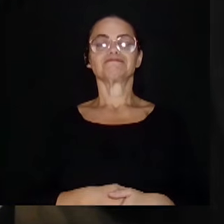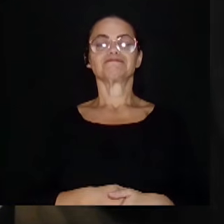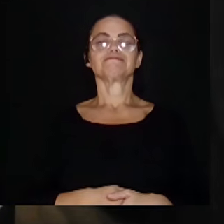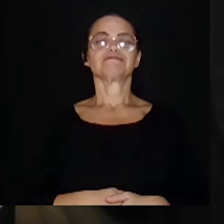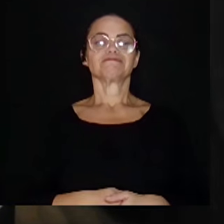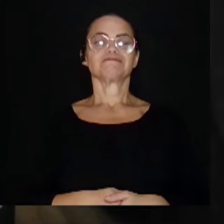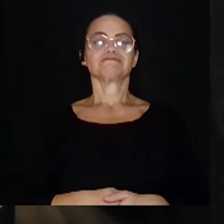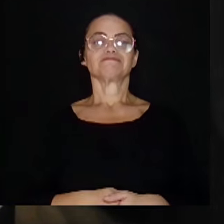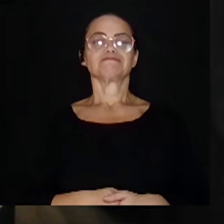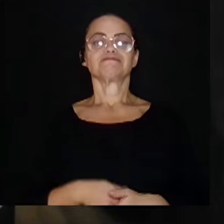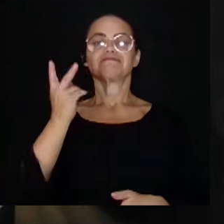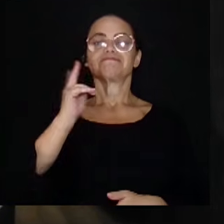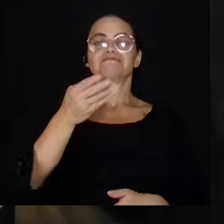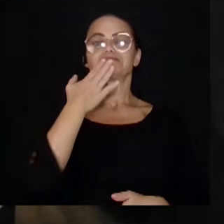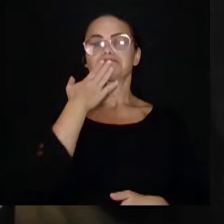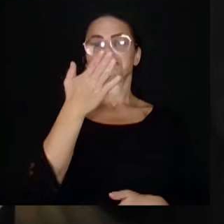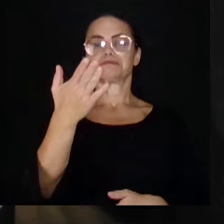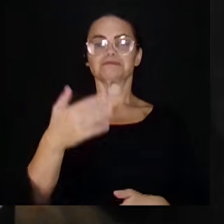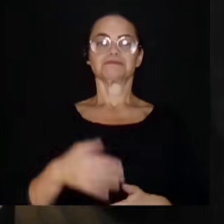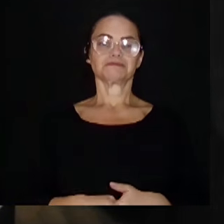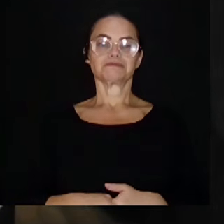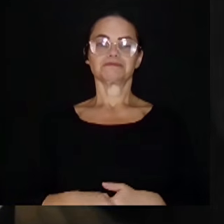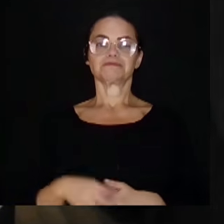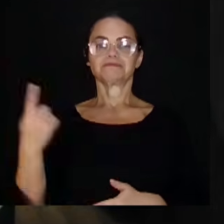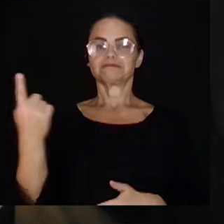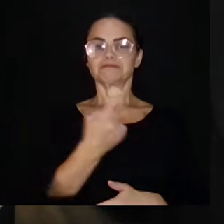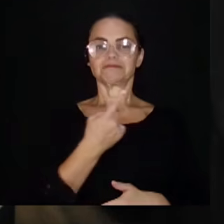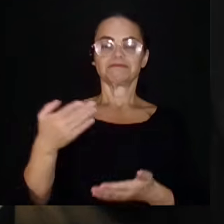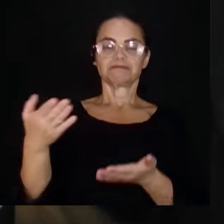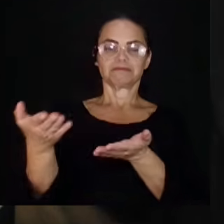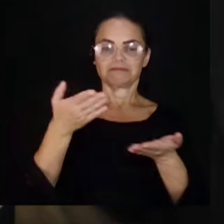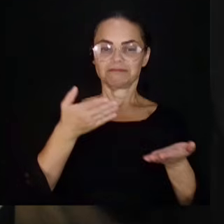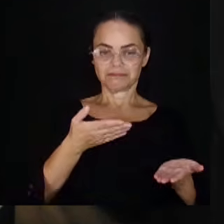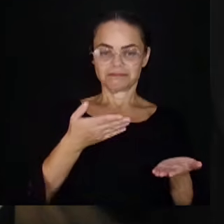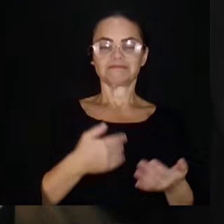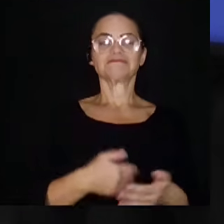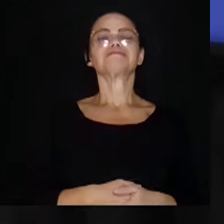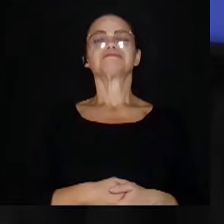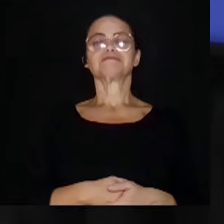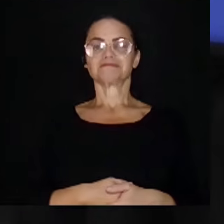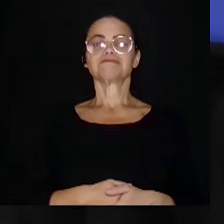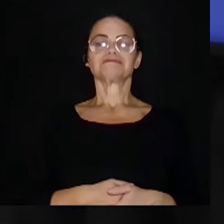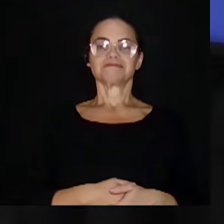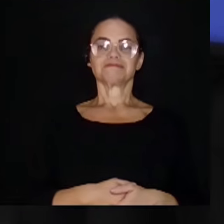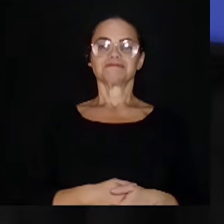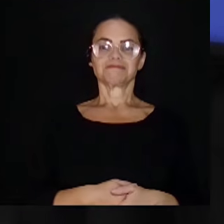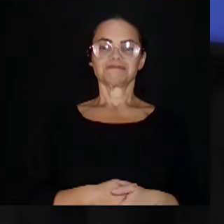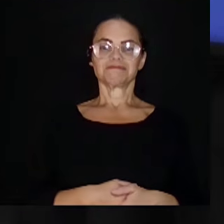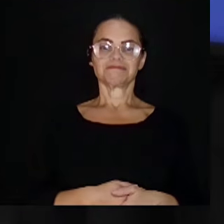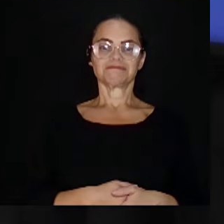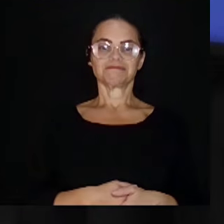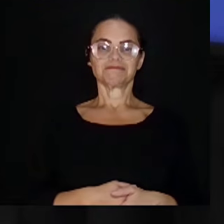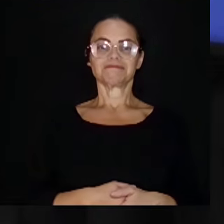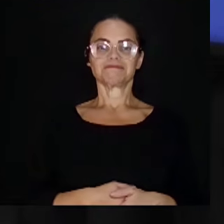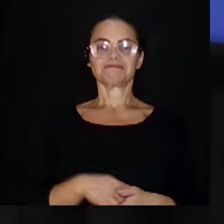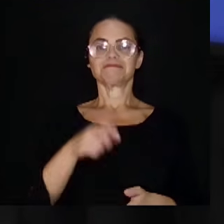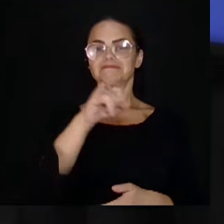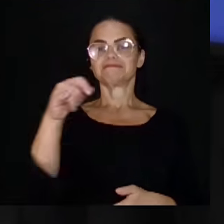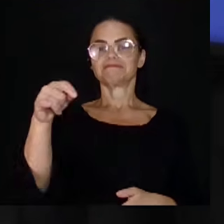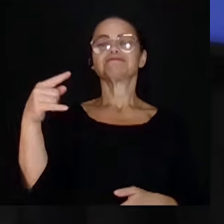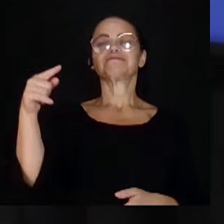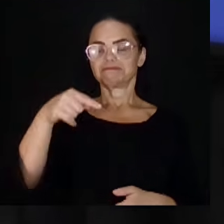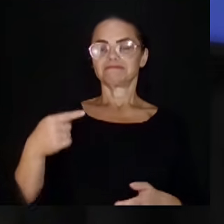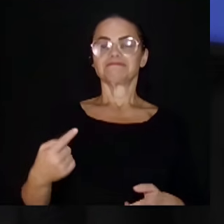peço para que os nossos convidados, as nossas convidadas, porque se você está aqui, é porque